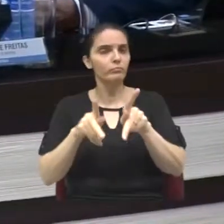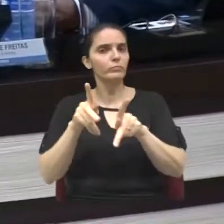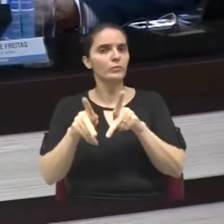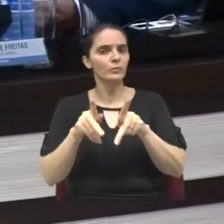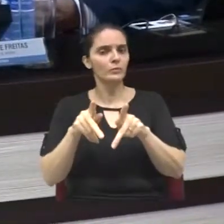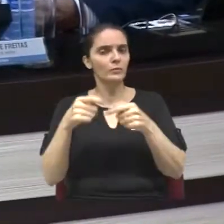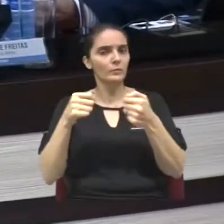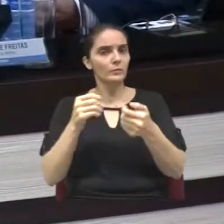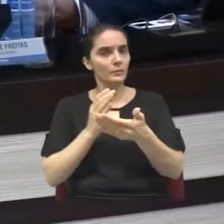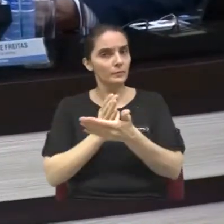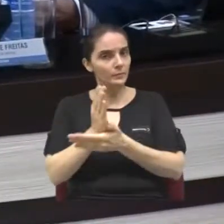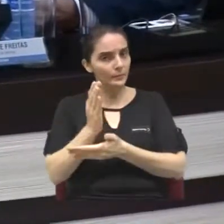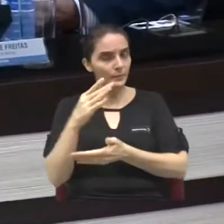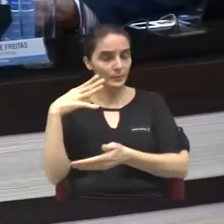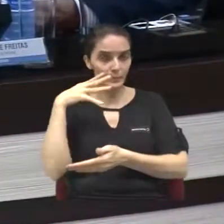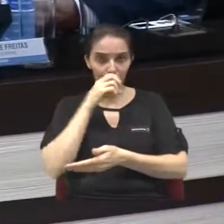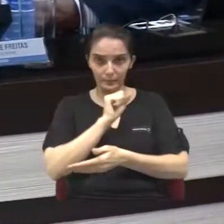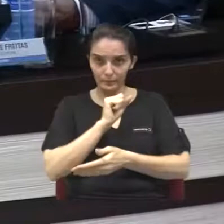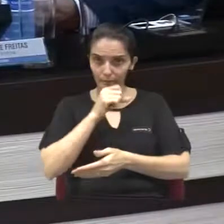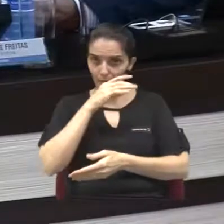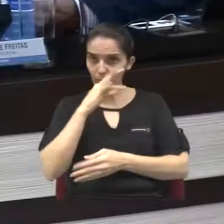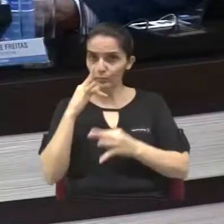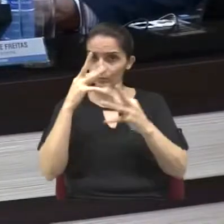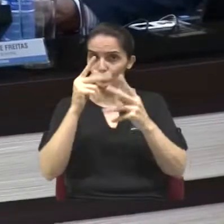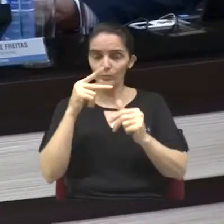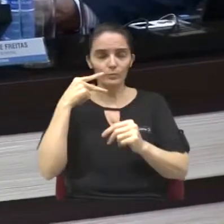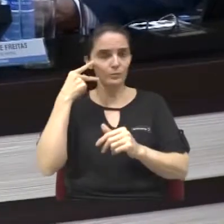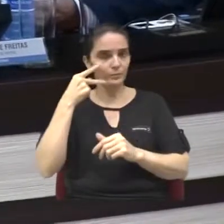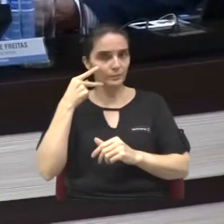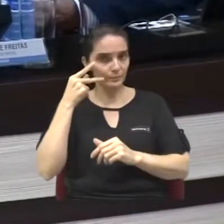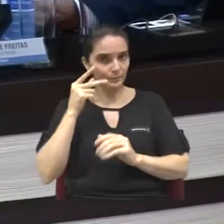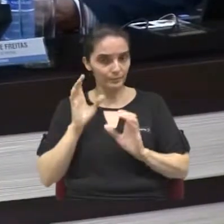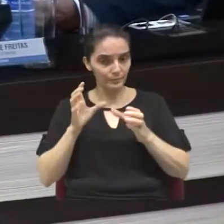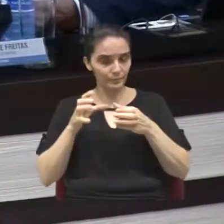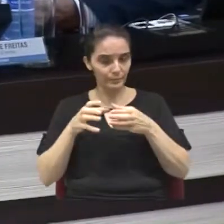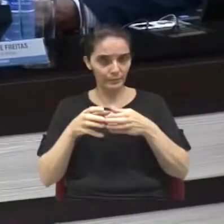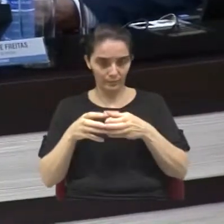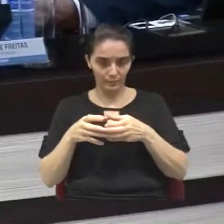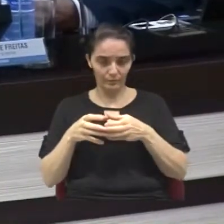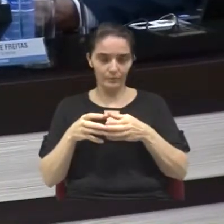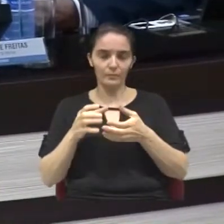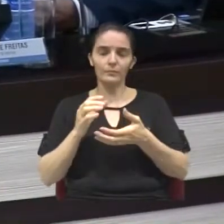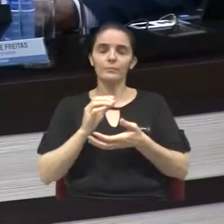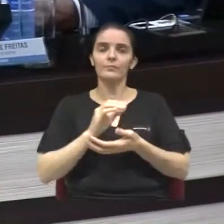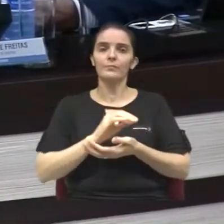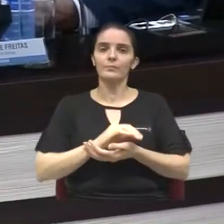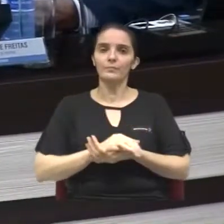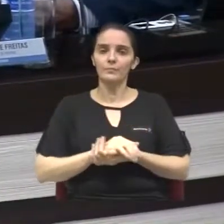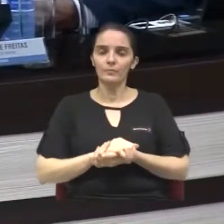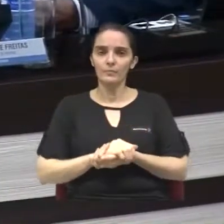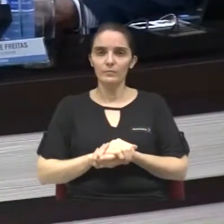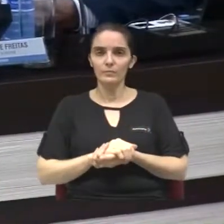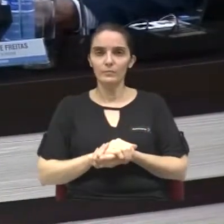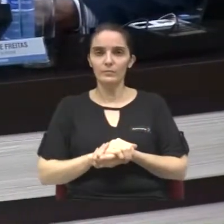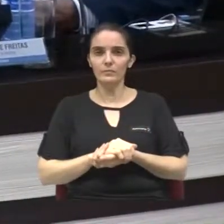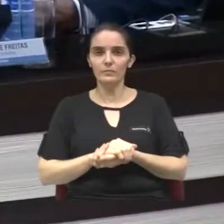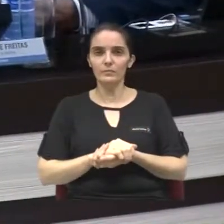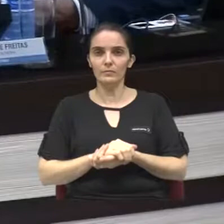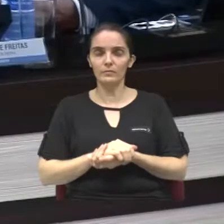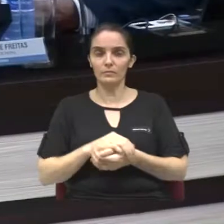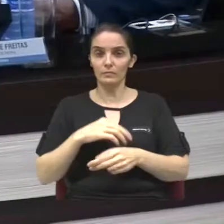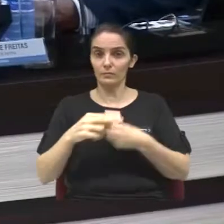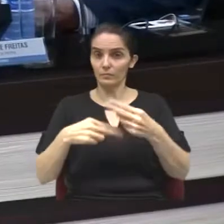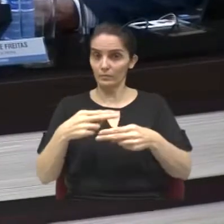requer aprovação célere por parte dos nobres membros vereadores desta egrégia Casa de Leis, vestindo